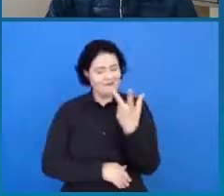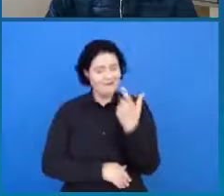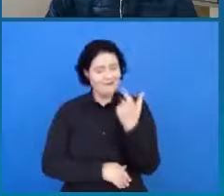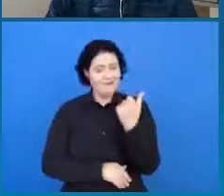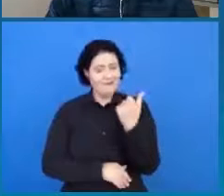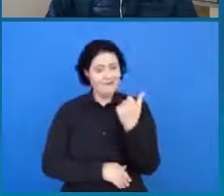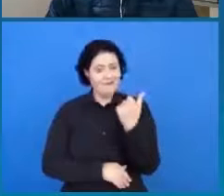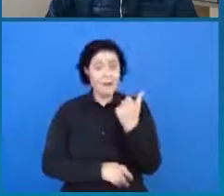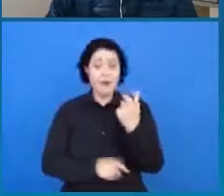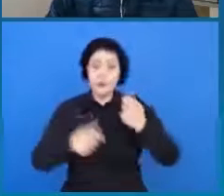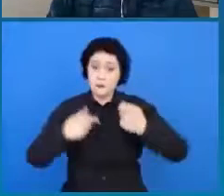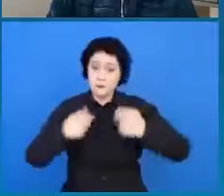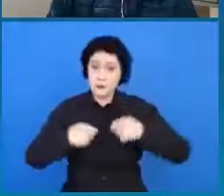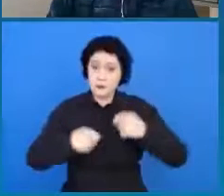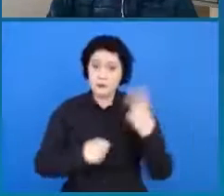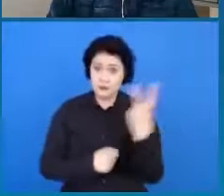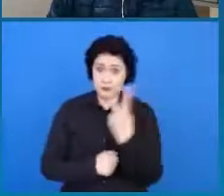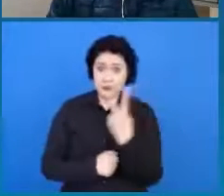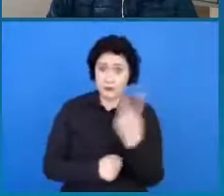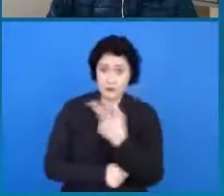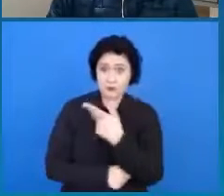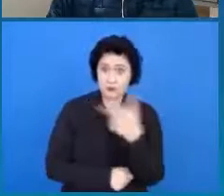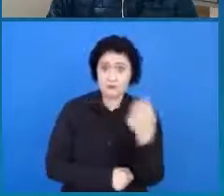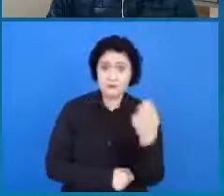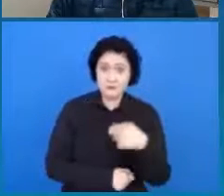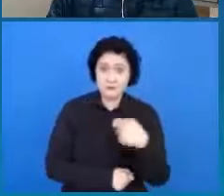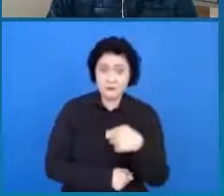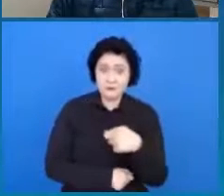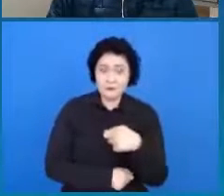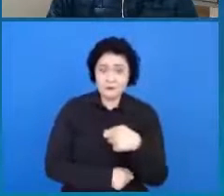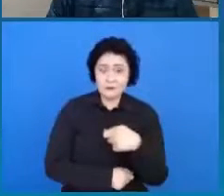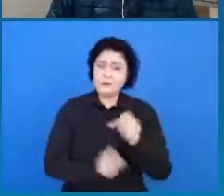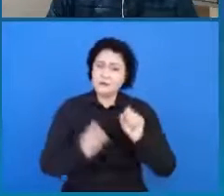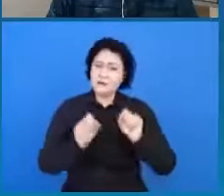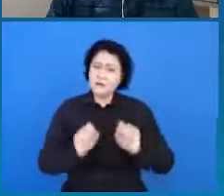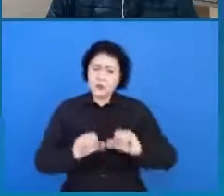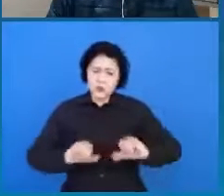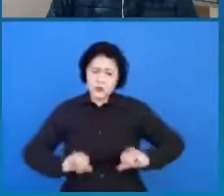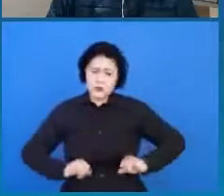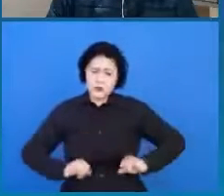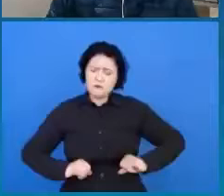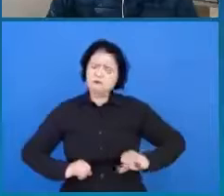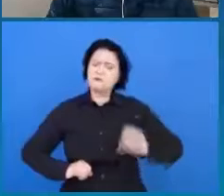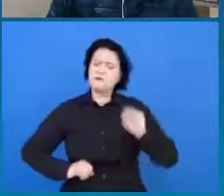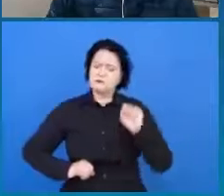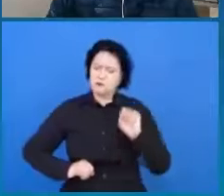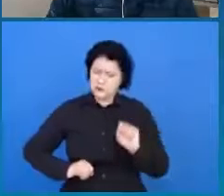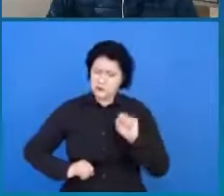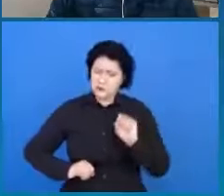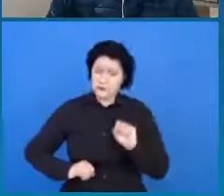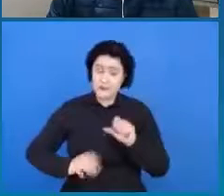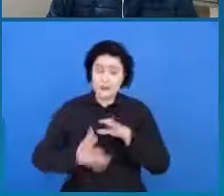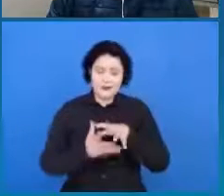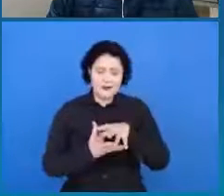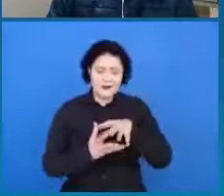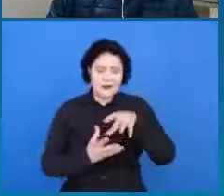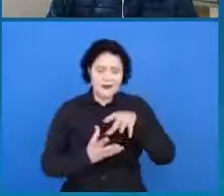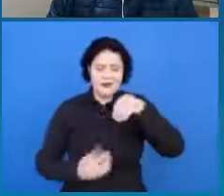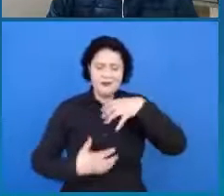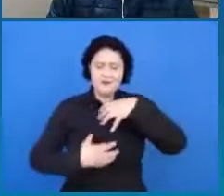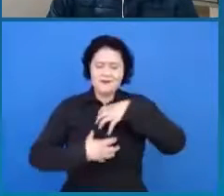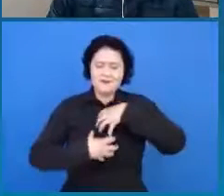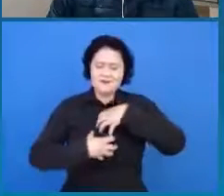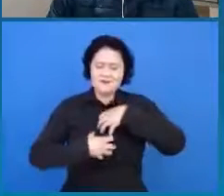ela precisa das duas coisas e não há mal algum em sofrer as almas mais sensíveis